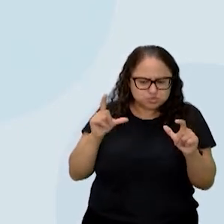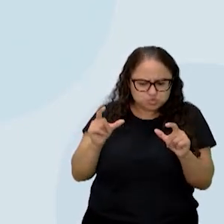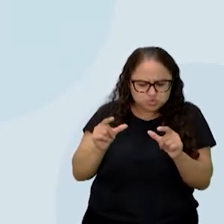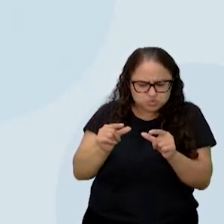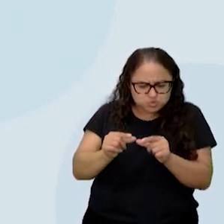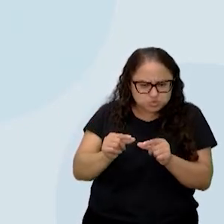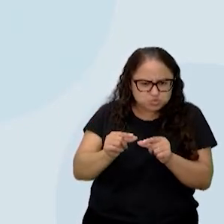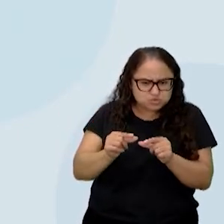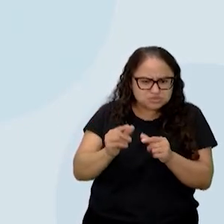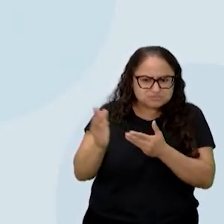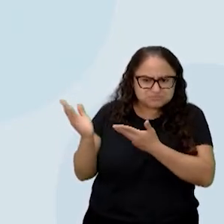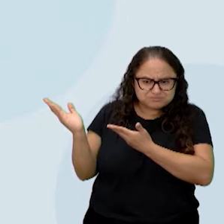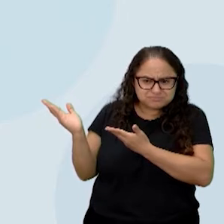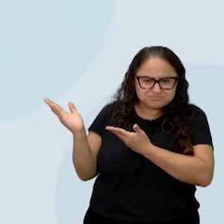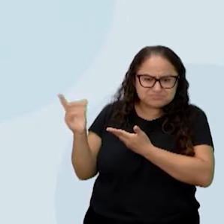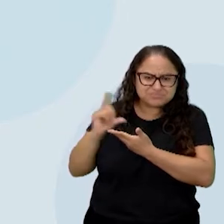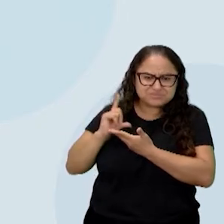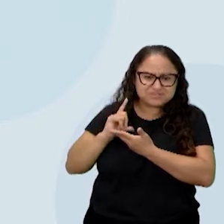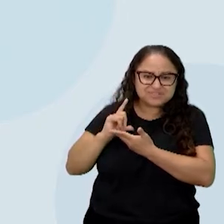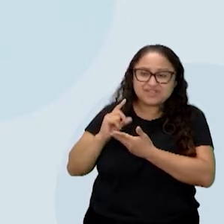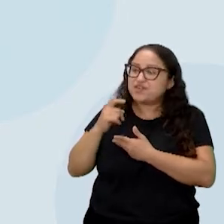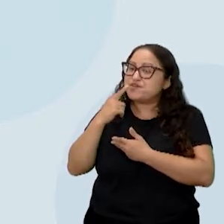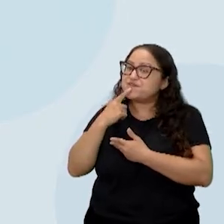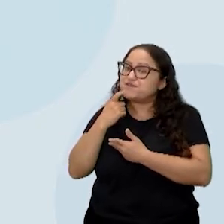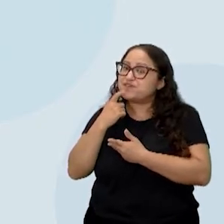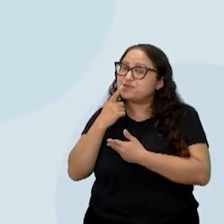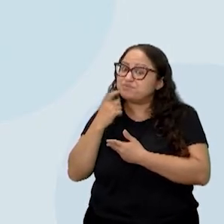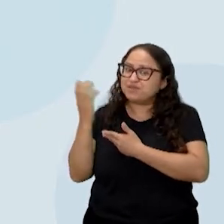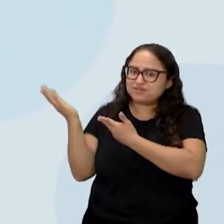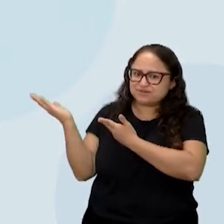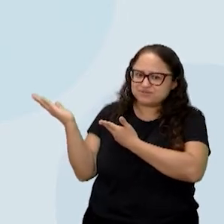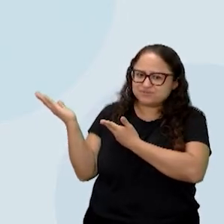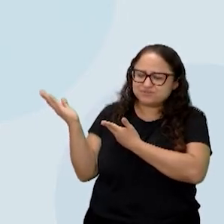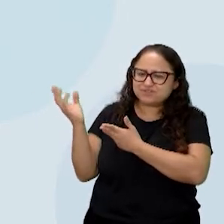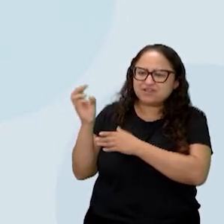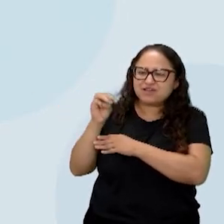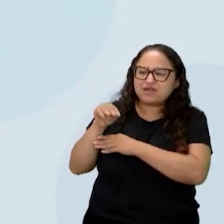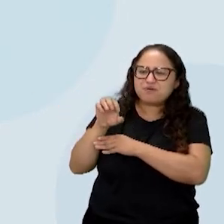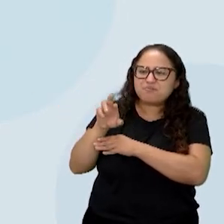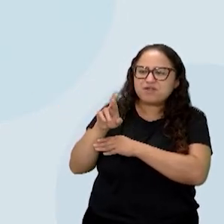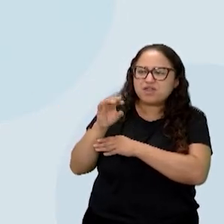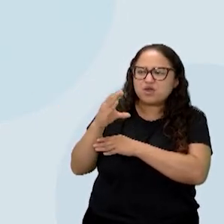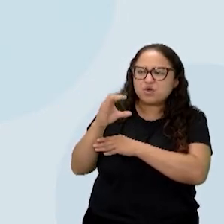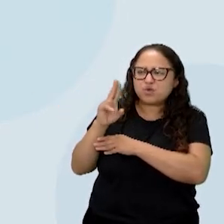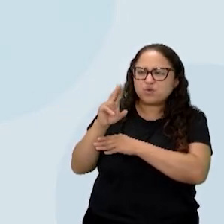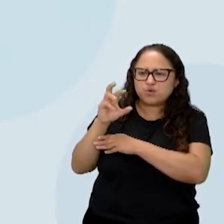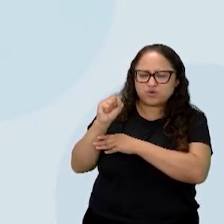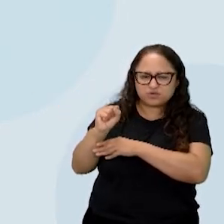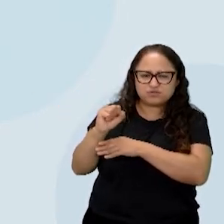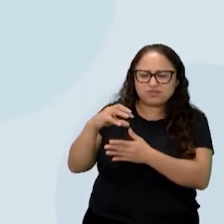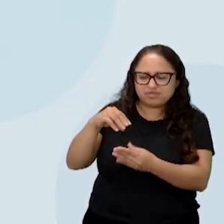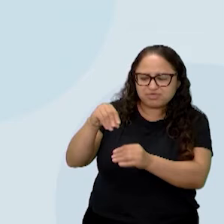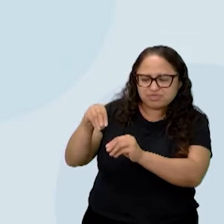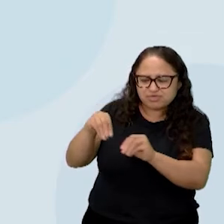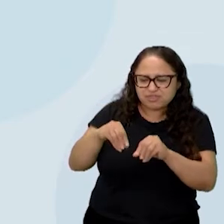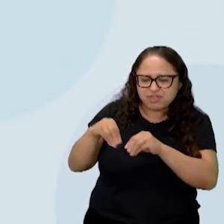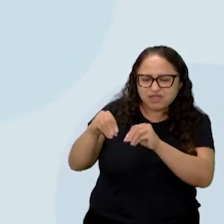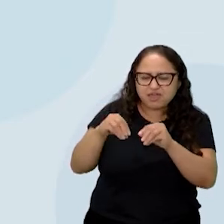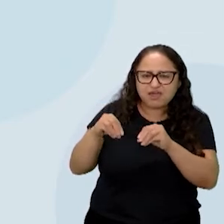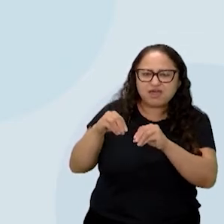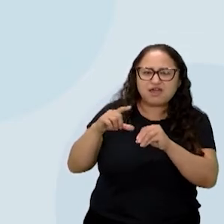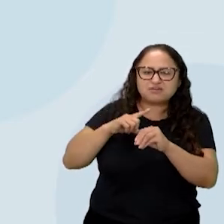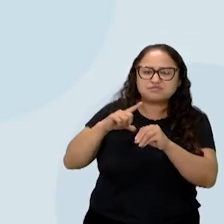pequenininhos, né? Com relação aos, né, os gasosos, né, ali. Tá vendo ali, ó, Mercúrio, Vênus, Terra e Marte, né? Comentamos